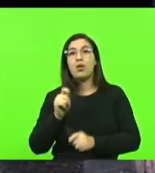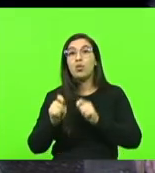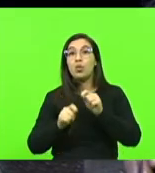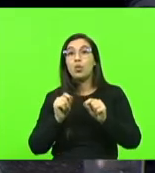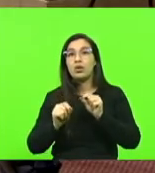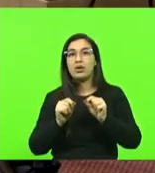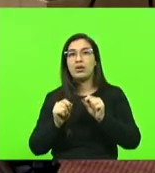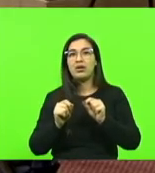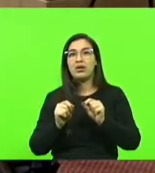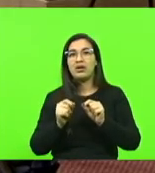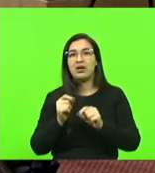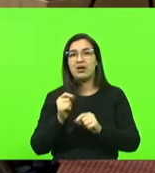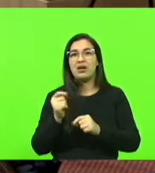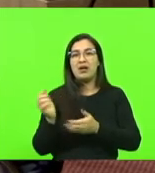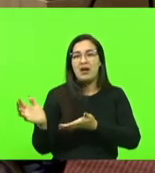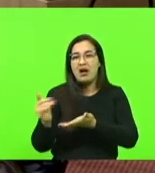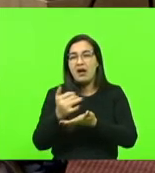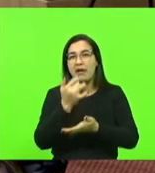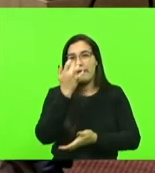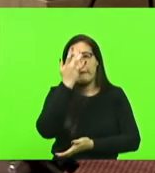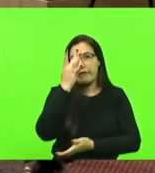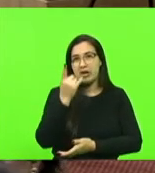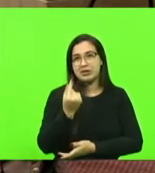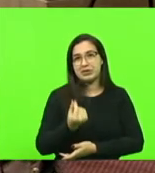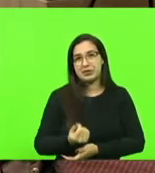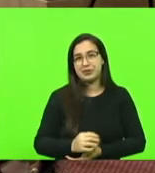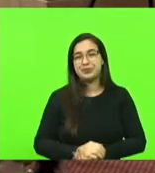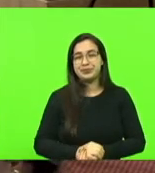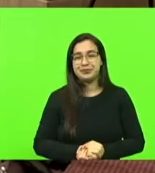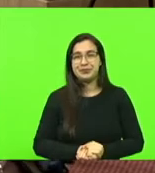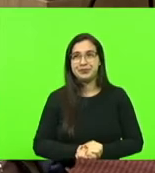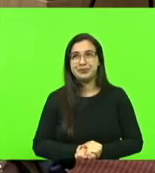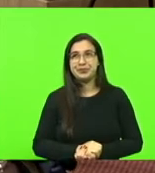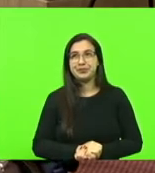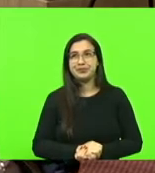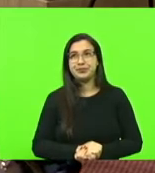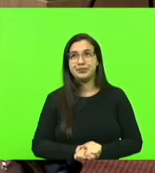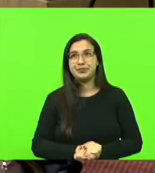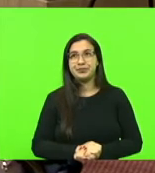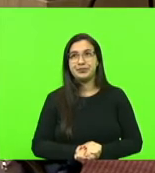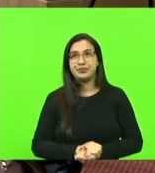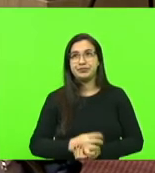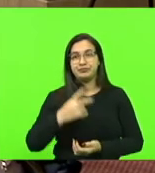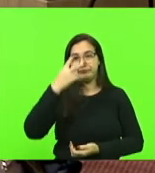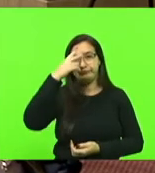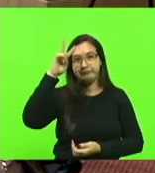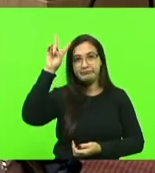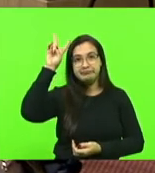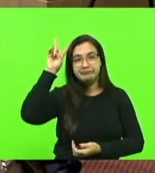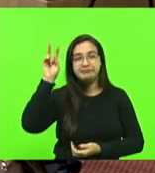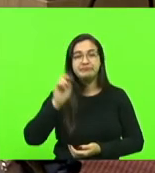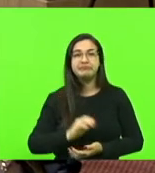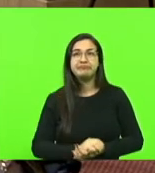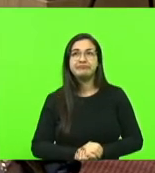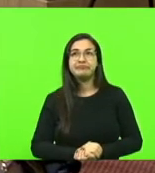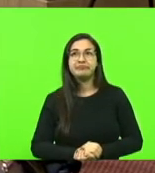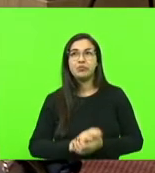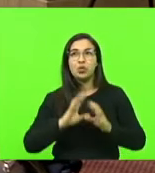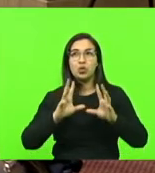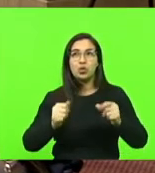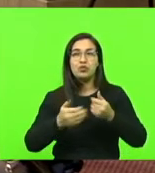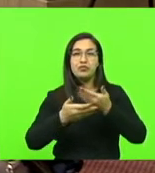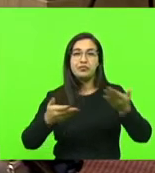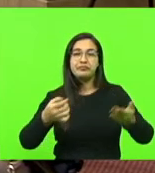Obrigado, deputado. Com a palavra, deputado doutor Vicente Caro Preso. Senhor presidente, senhora deputada presente, meus